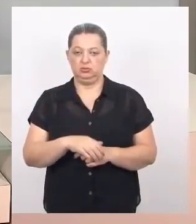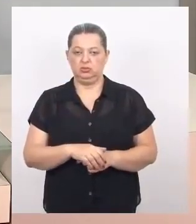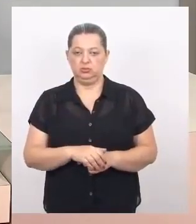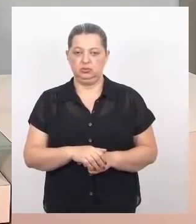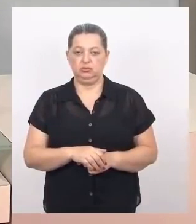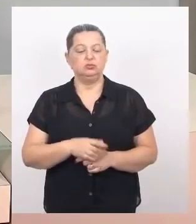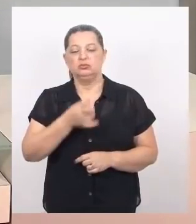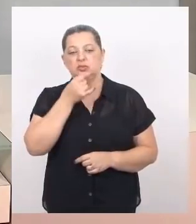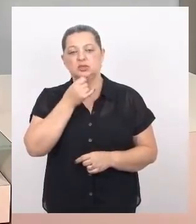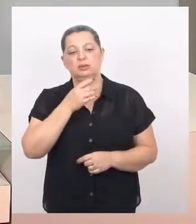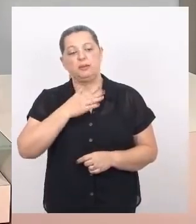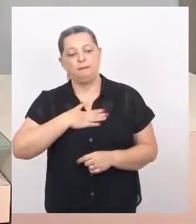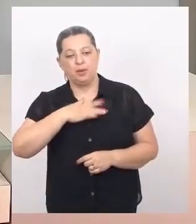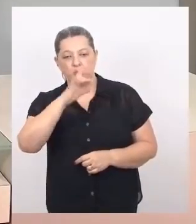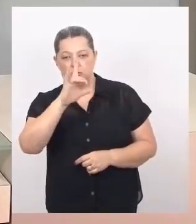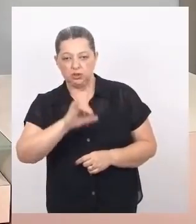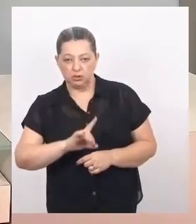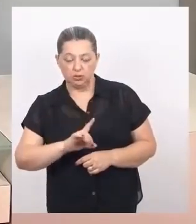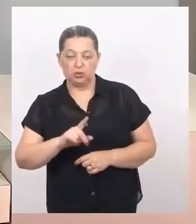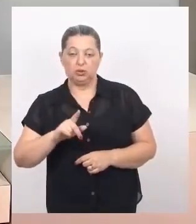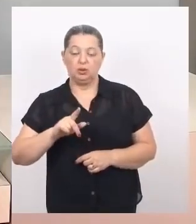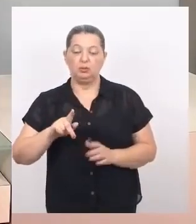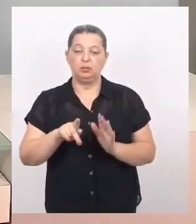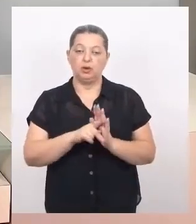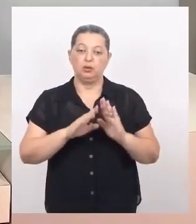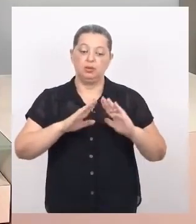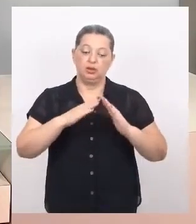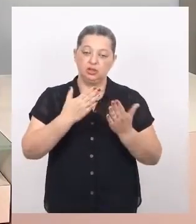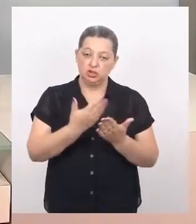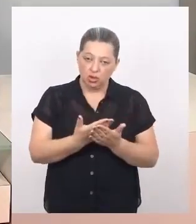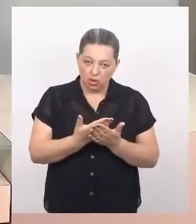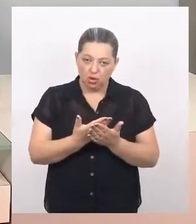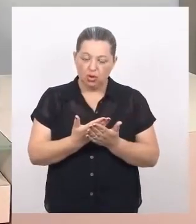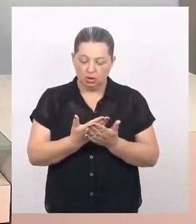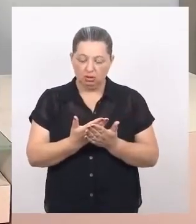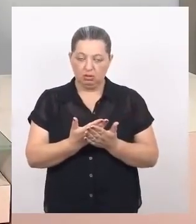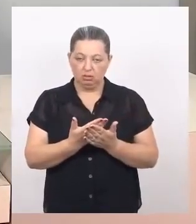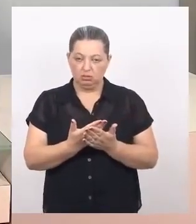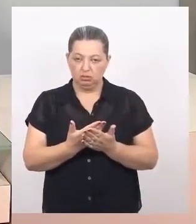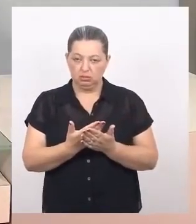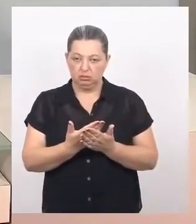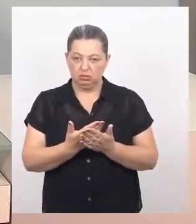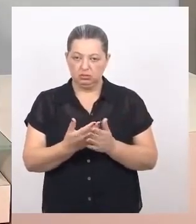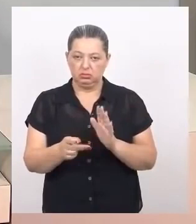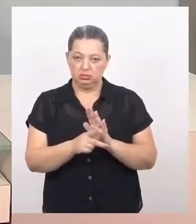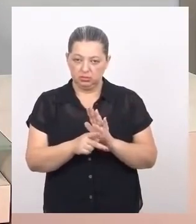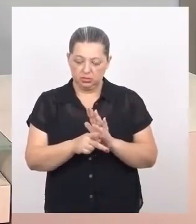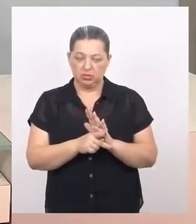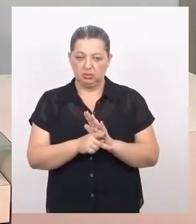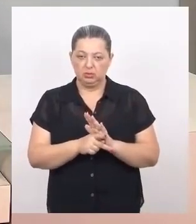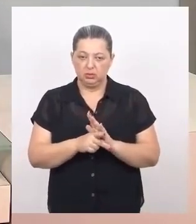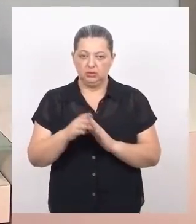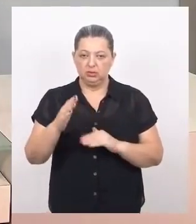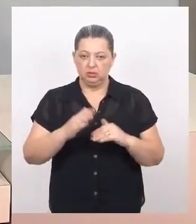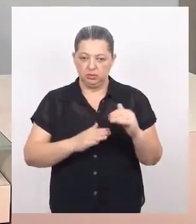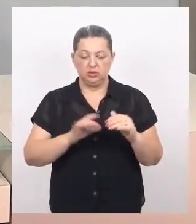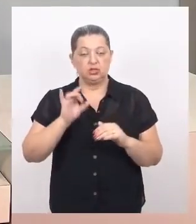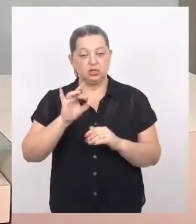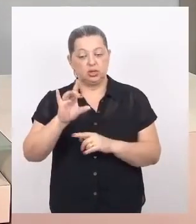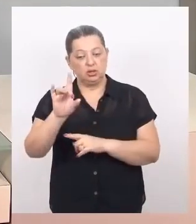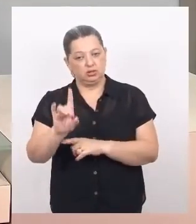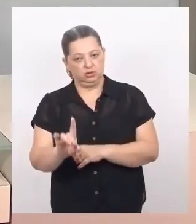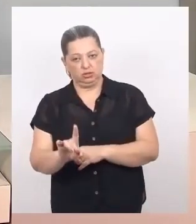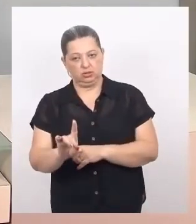meu diretor da minha unidade escolar, da minha unidade de alocação, não da minha unidade de exercício, tá? É só esse diretor